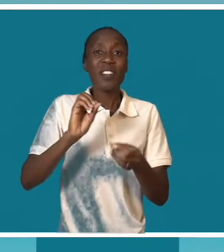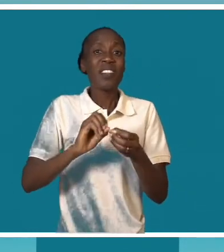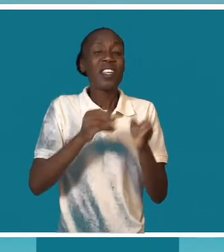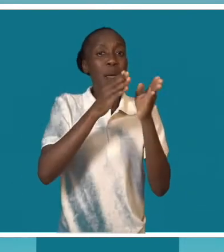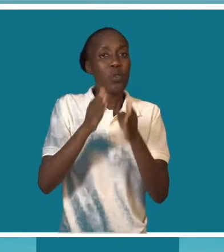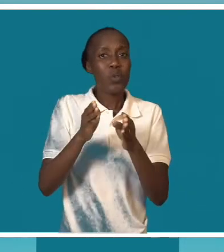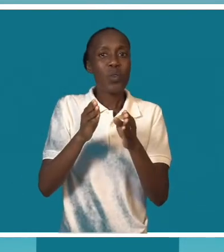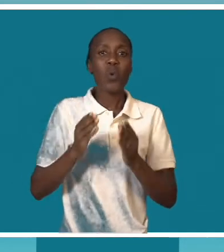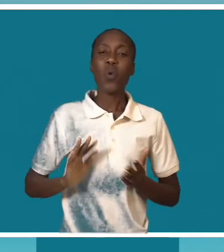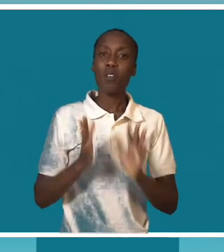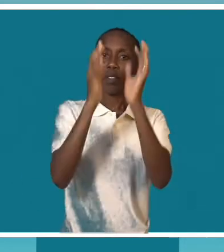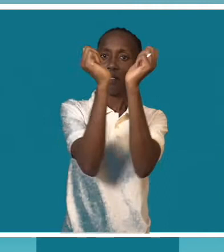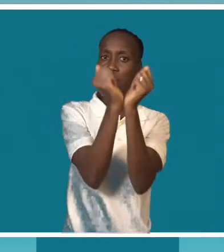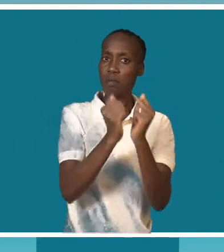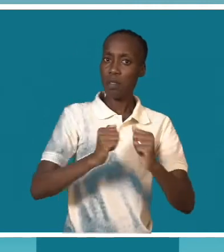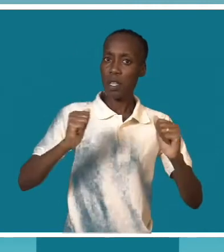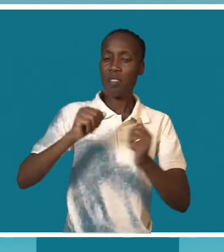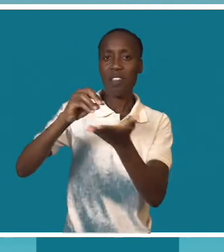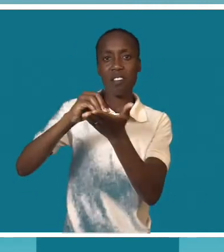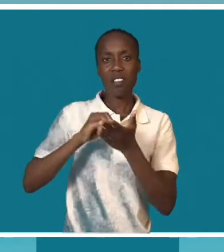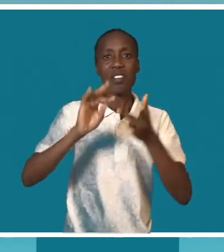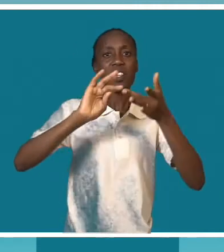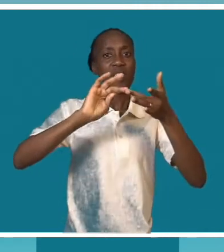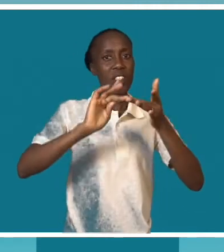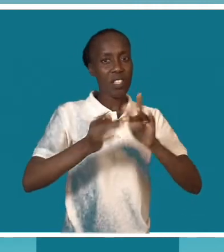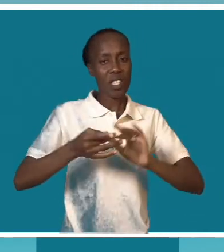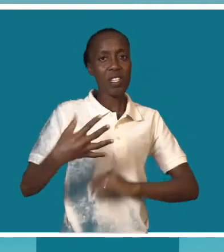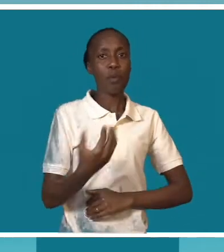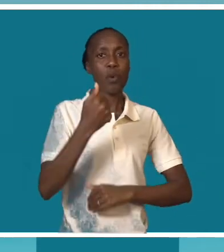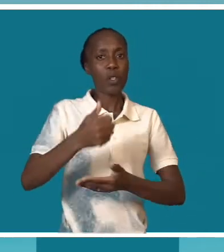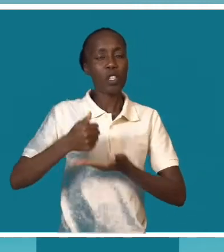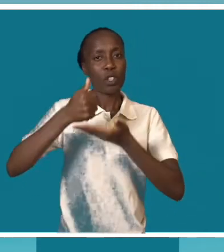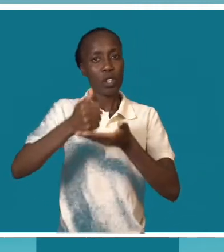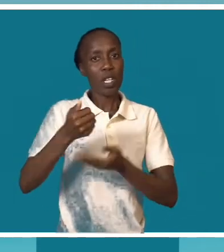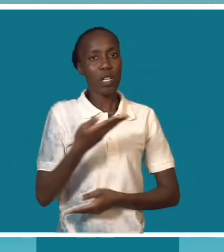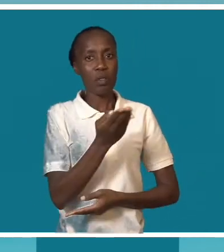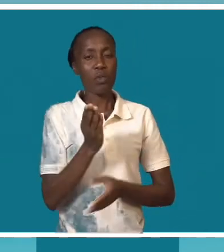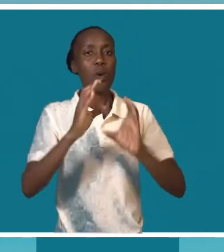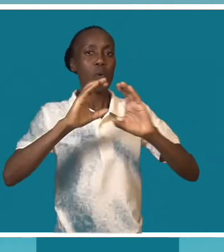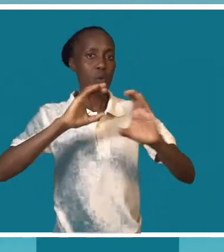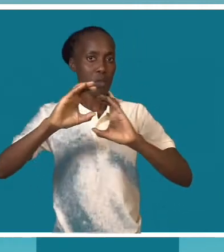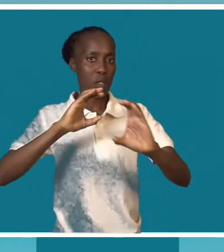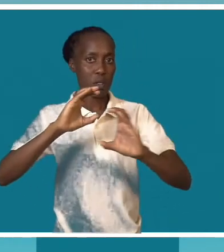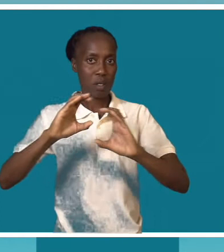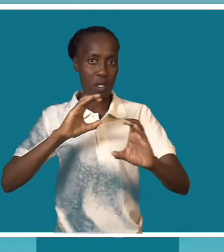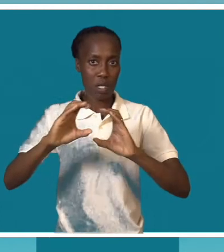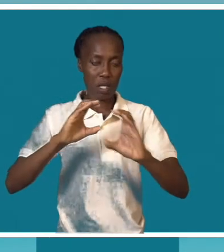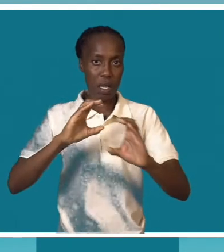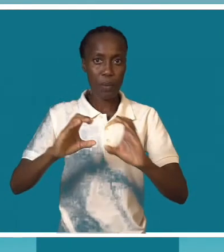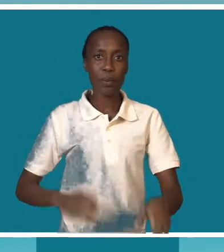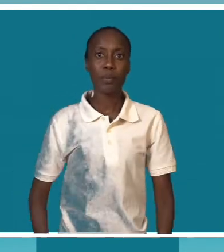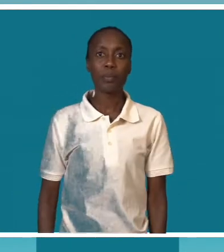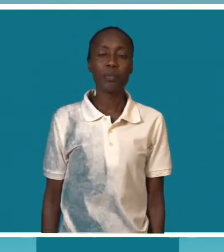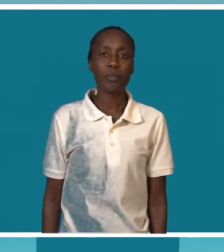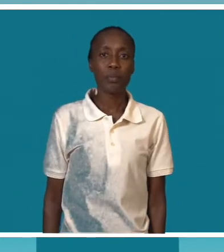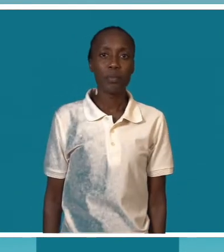e passar a tornar essas pessoas a serem pessoas com uma vida independente e terem acesso às tecnologias